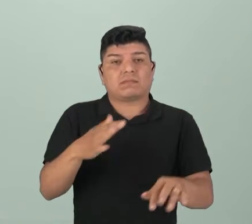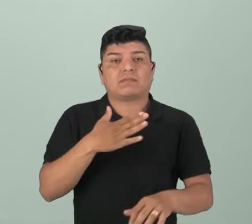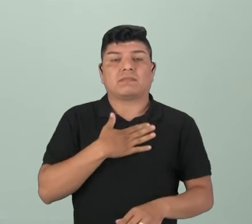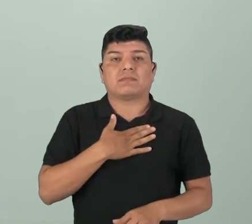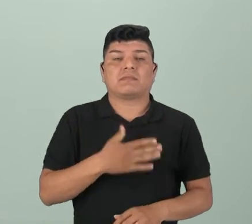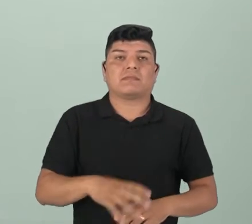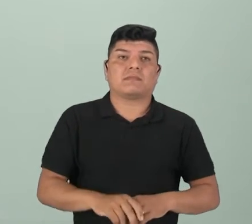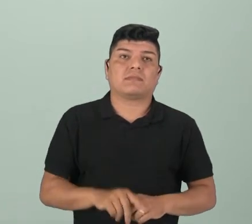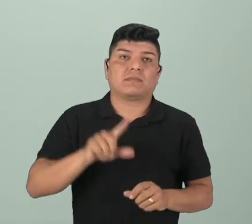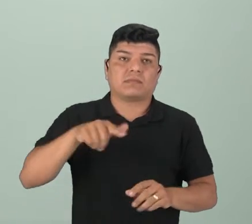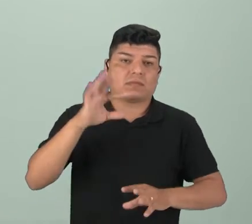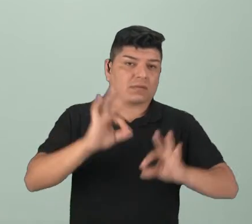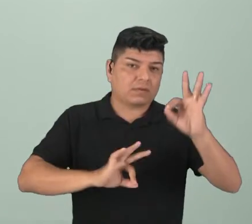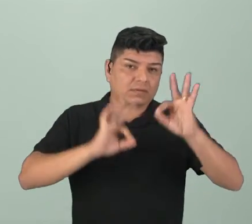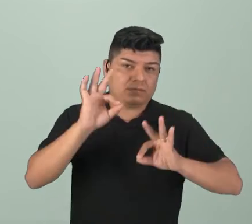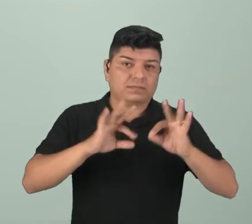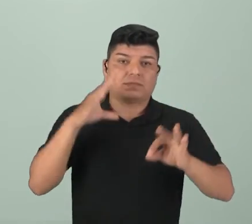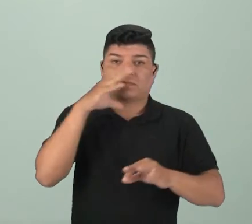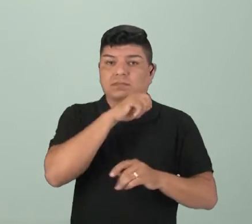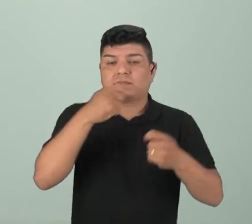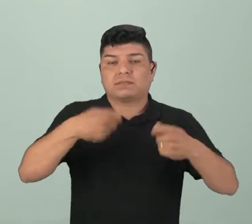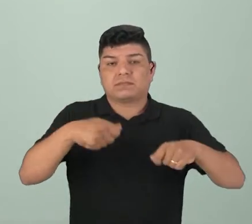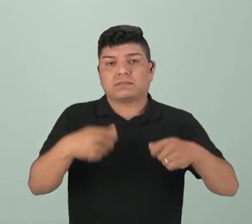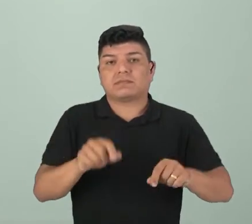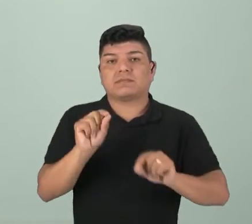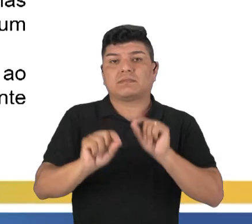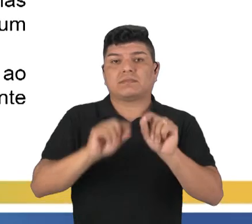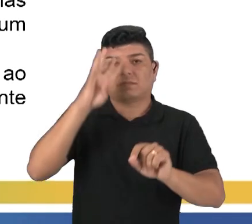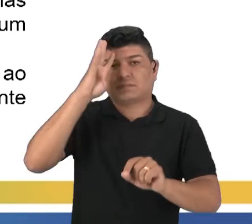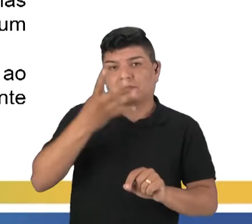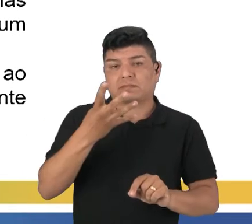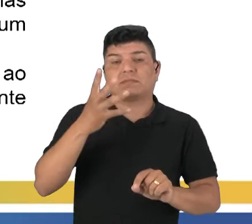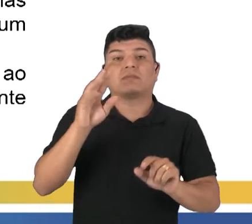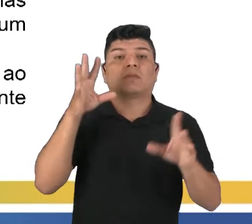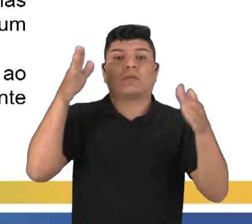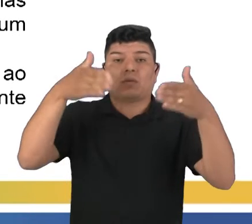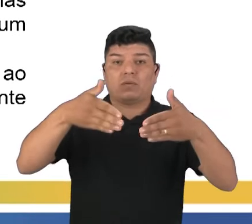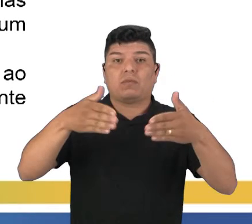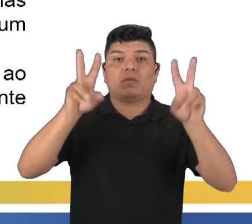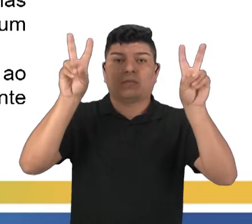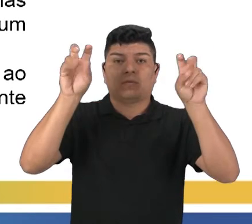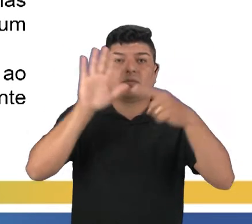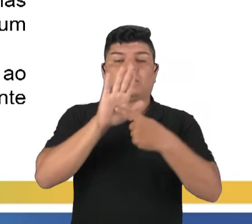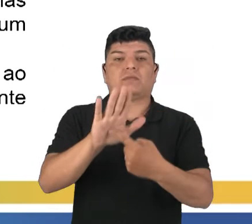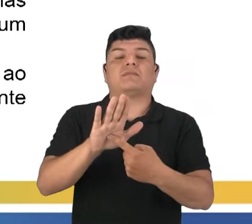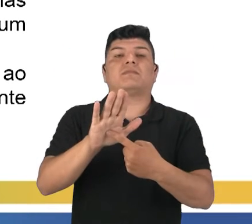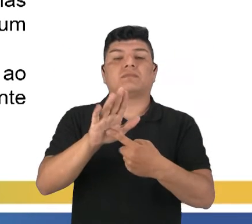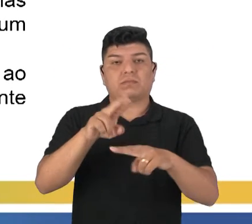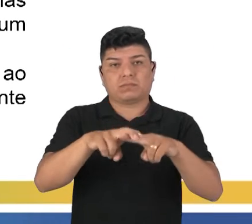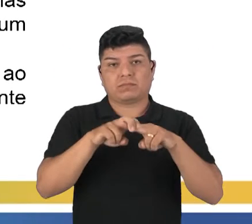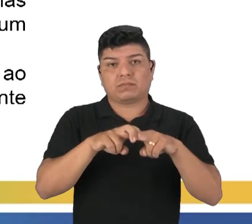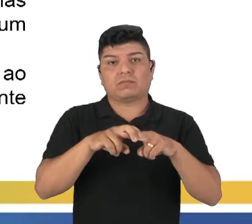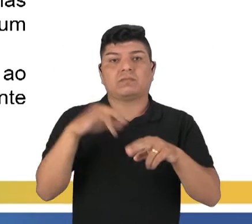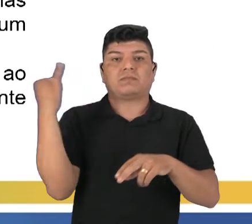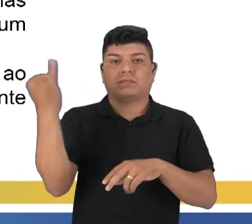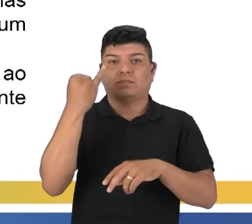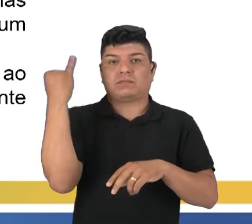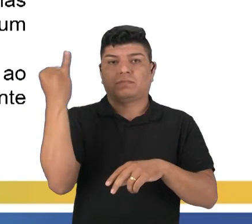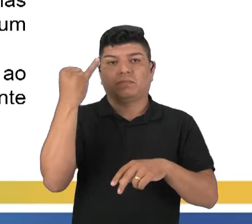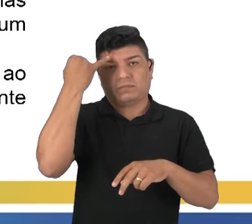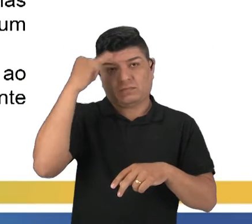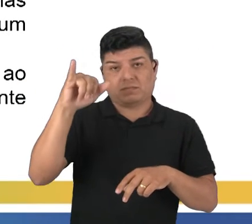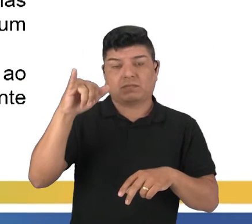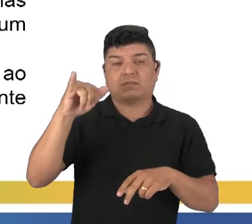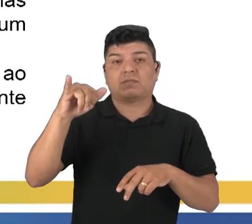bom? Durante a preparação prévia também terá que decidir o enfoque que dará ao tema exposto. Isso sim é importante para